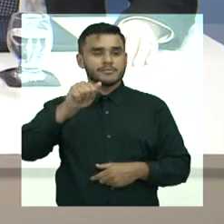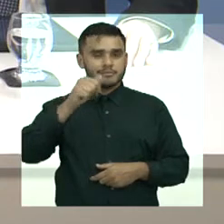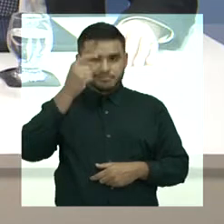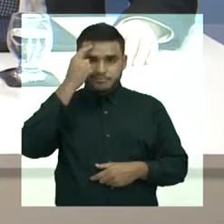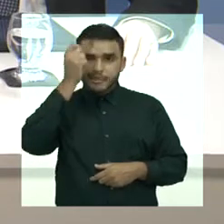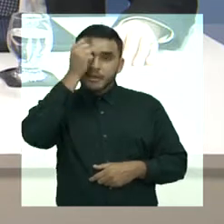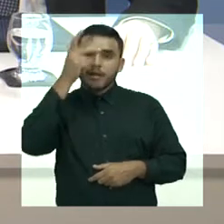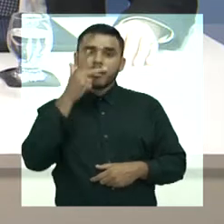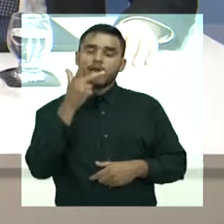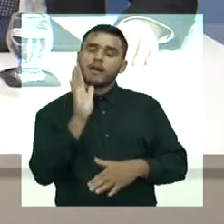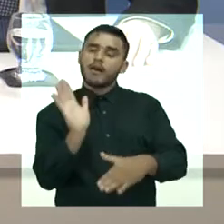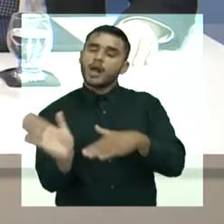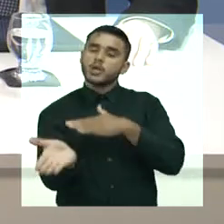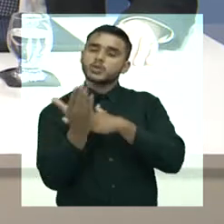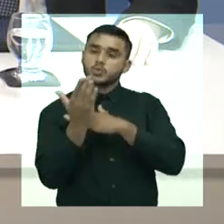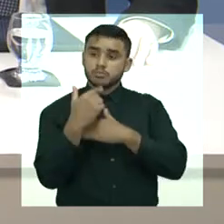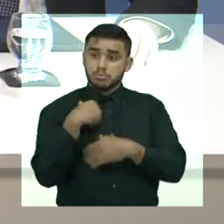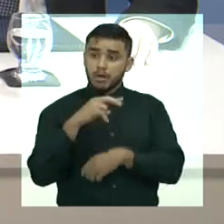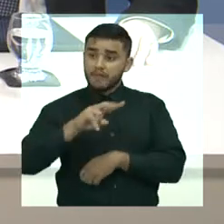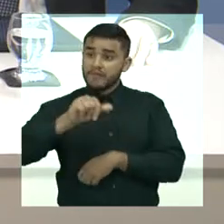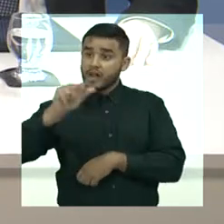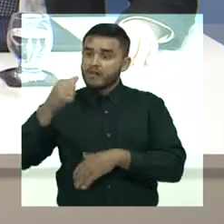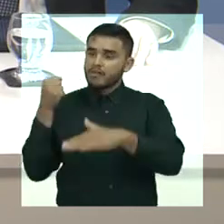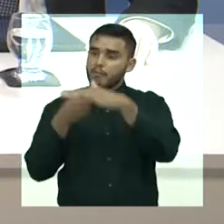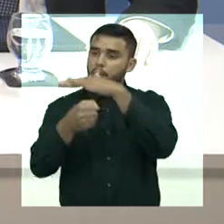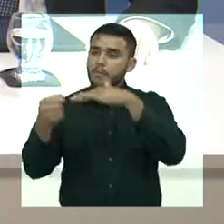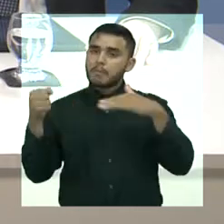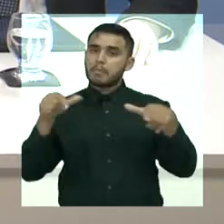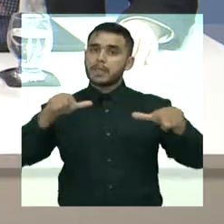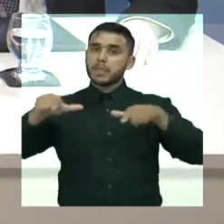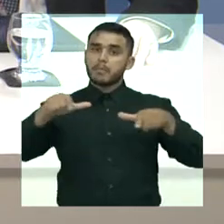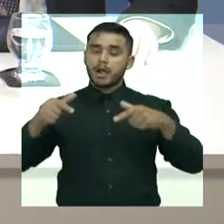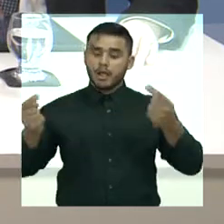reforma da Previdência.